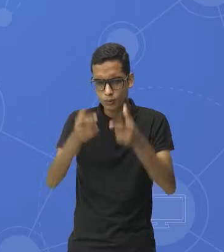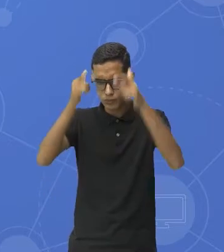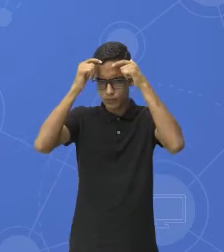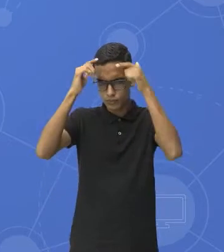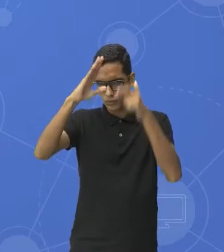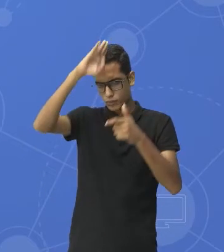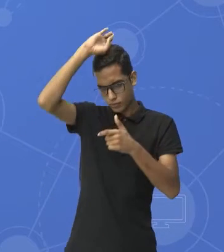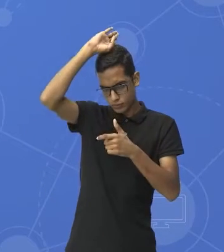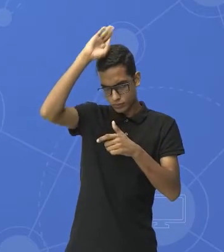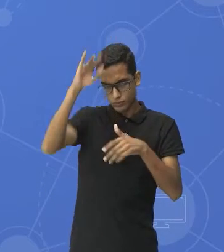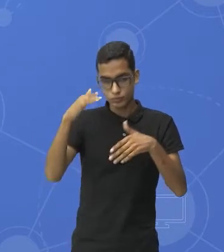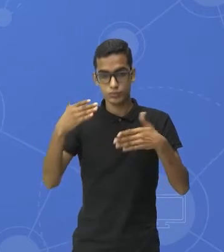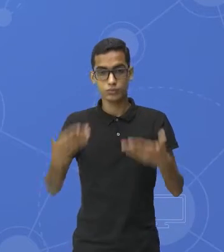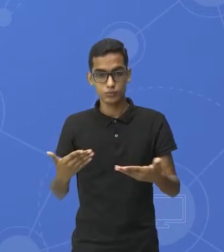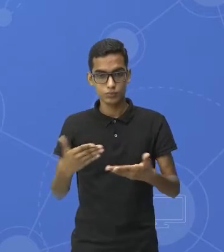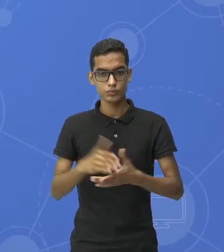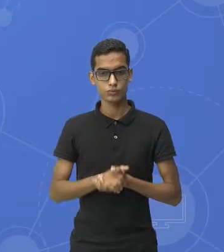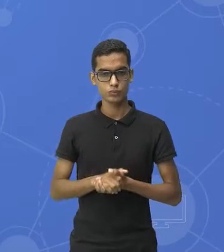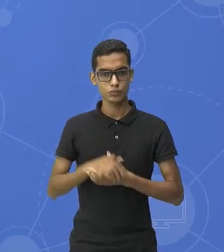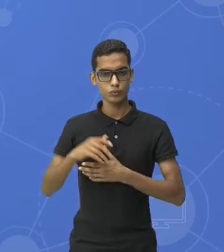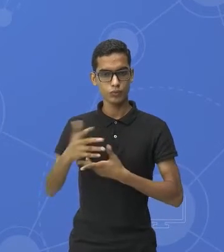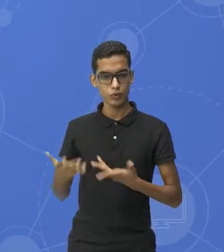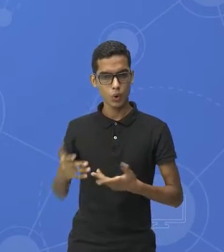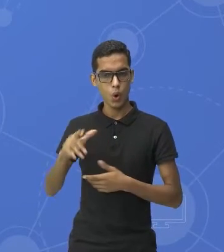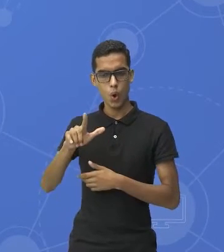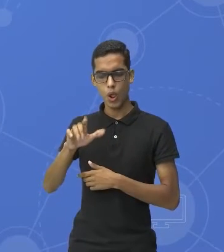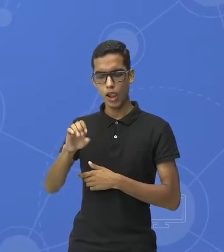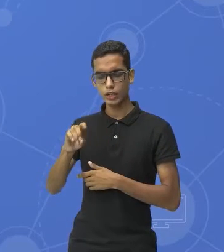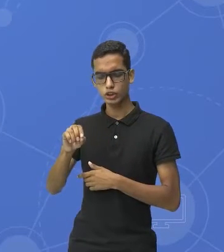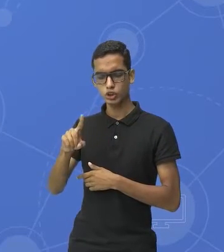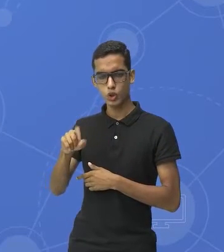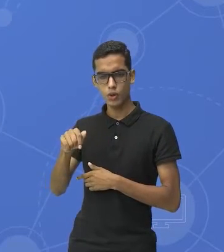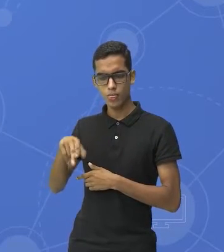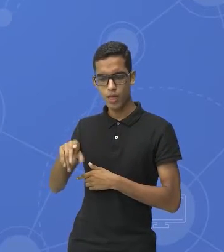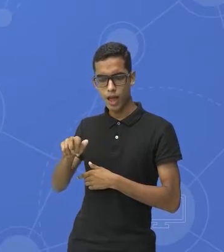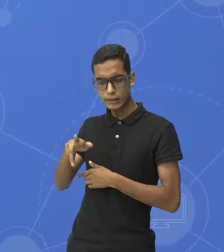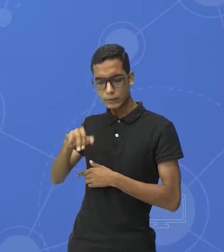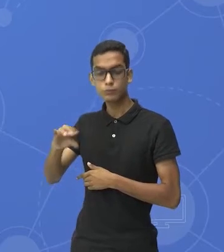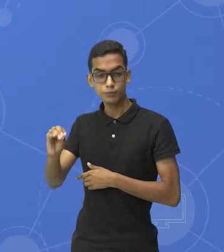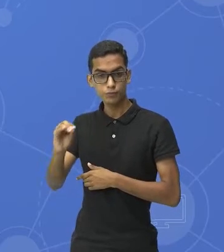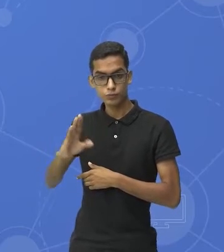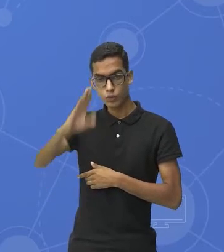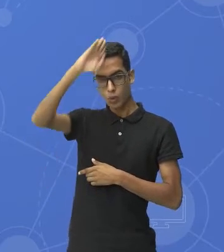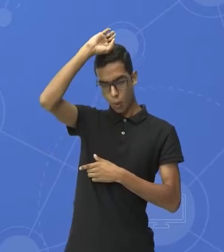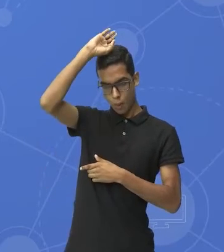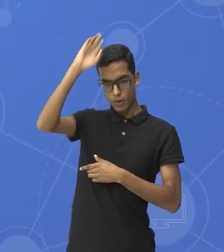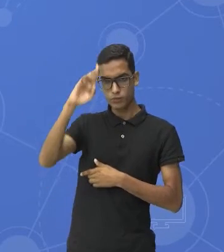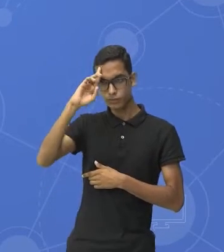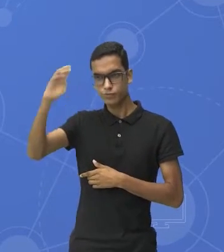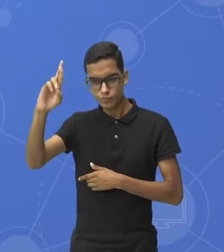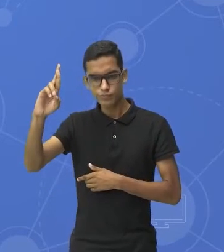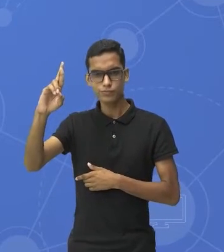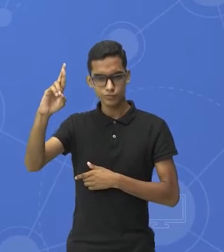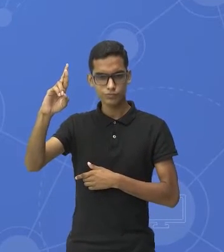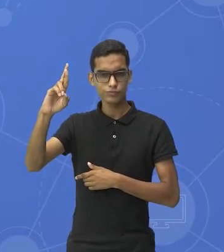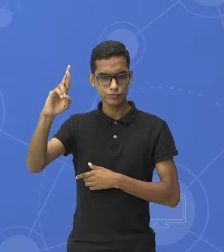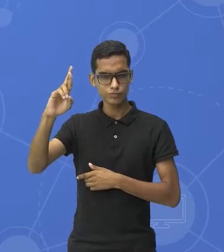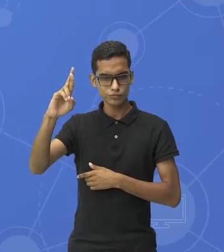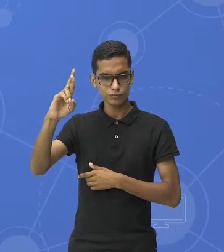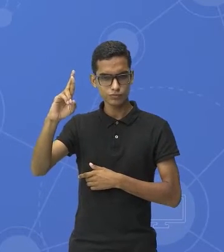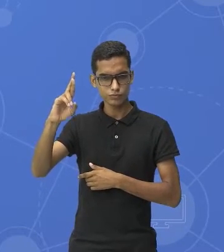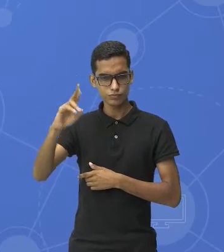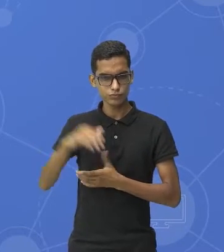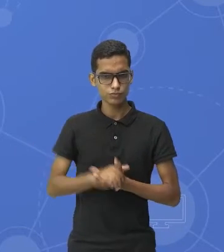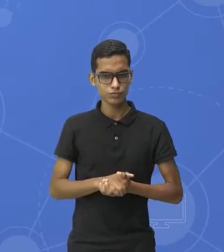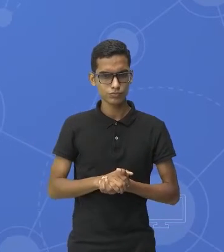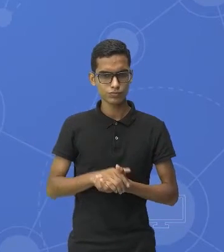legiões romanas, os legionários romanos eram os grandes responsáveis por essas invasões e que eram algo fixo. O